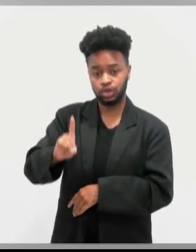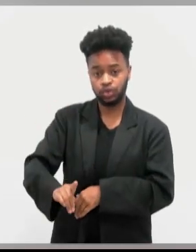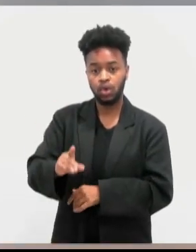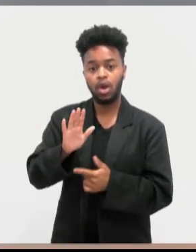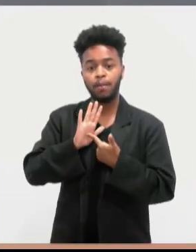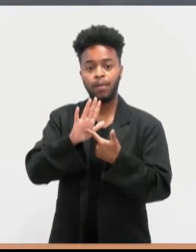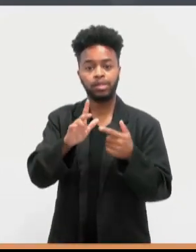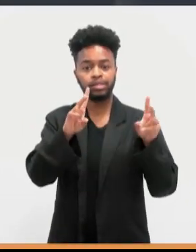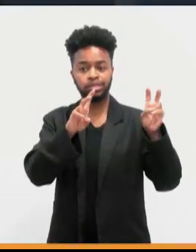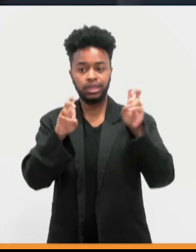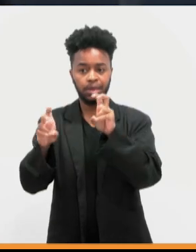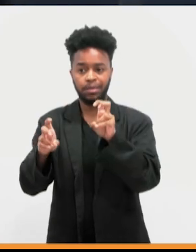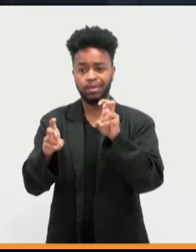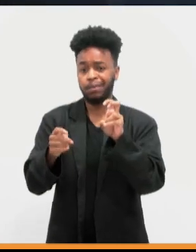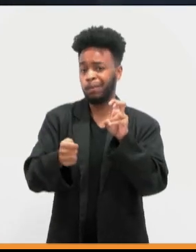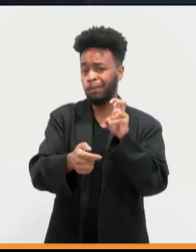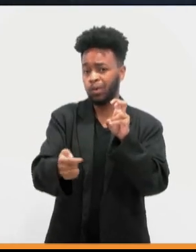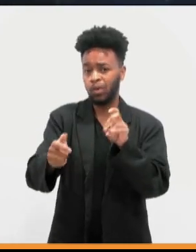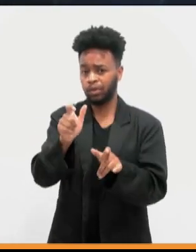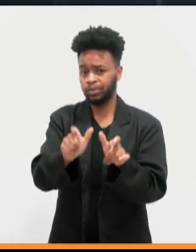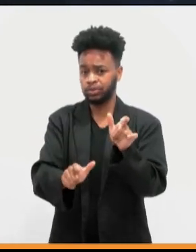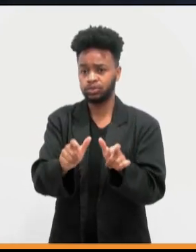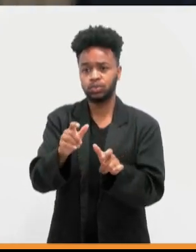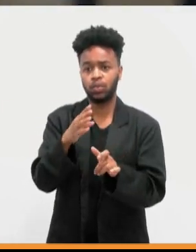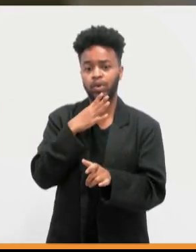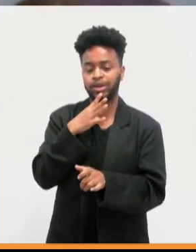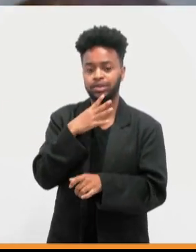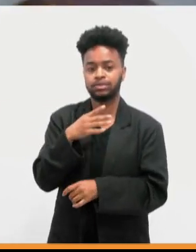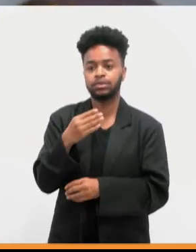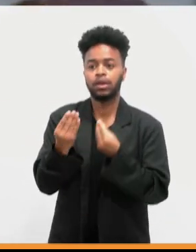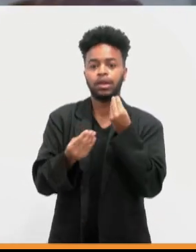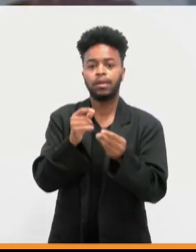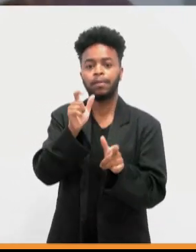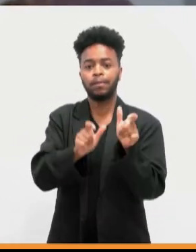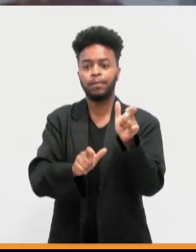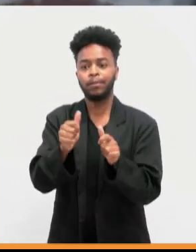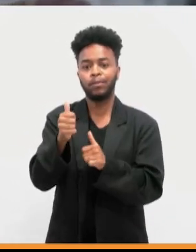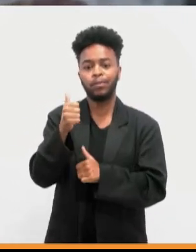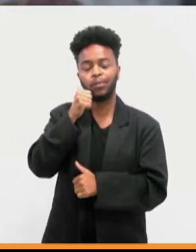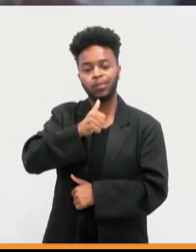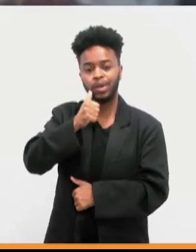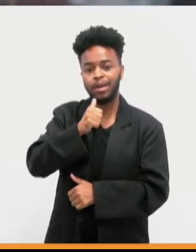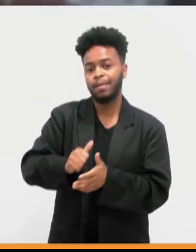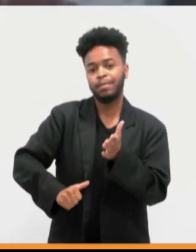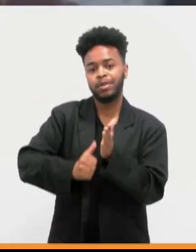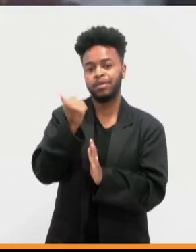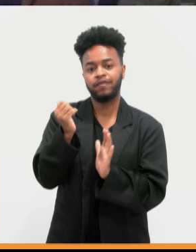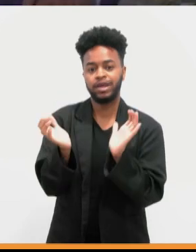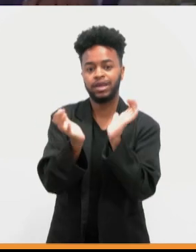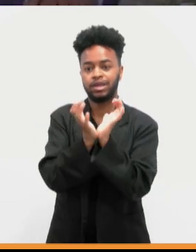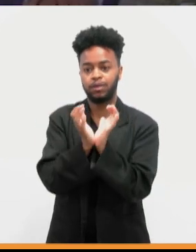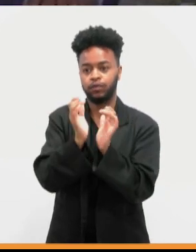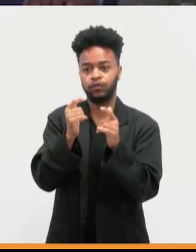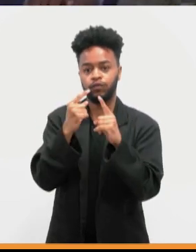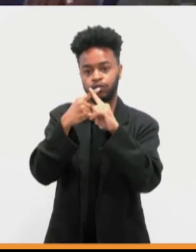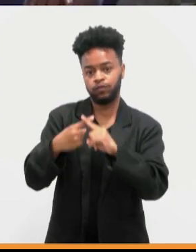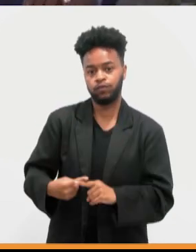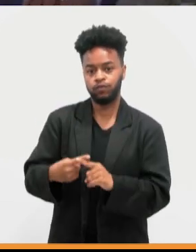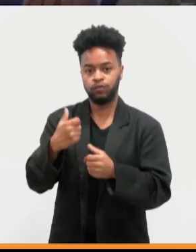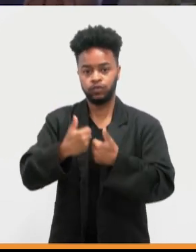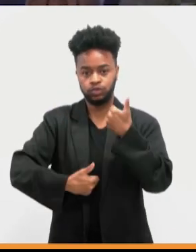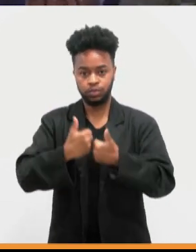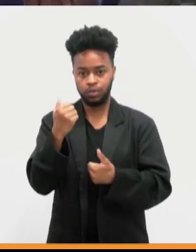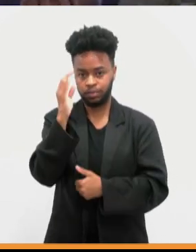aborda um tema pouco conhecido para o público brasileiro: as mulheres que formaram a base da primeira seleção feminina de futebol do Brasil,